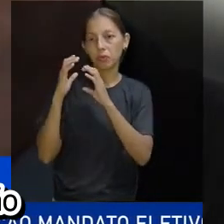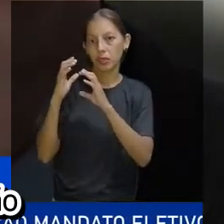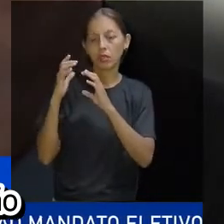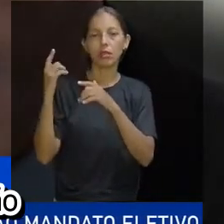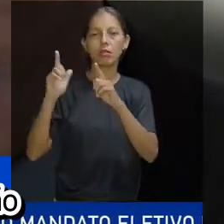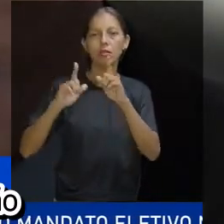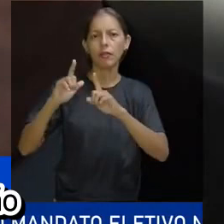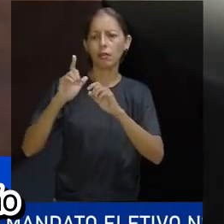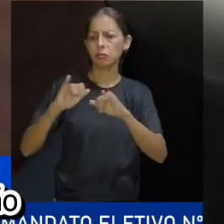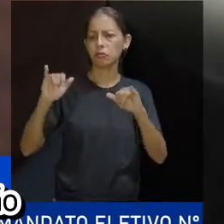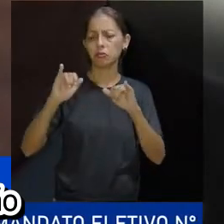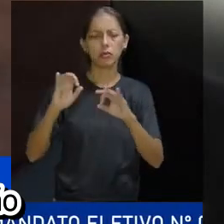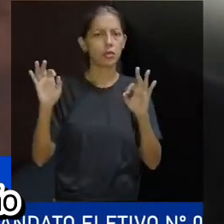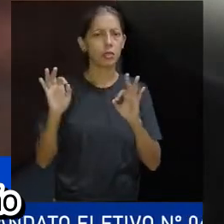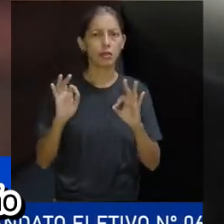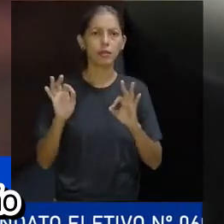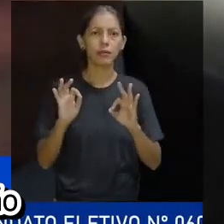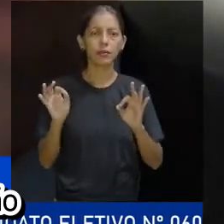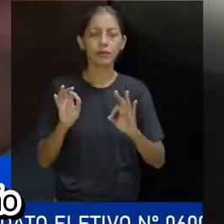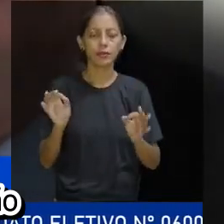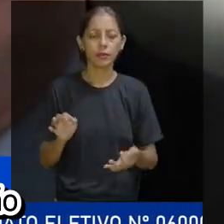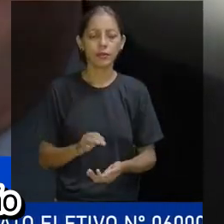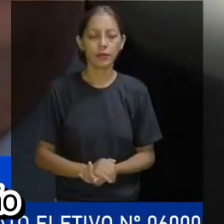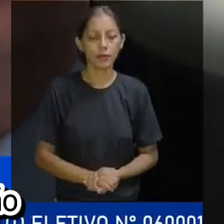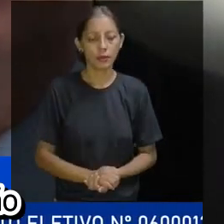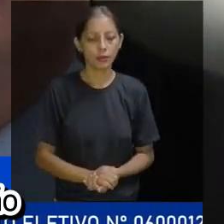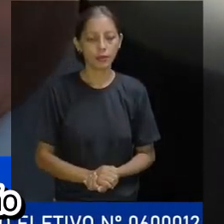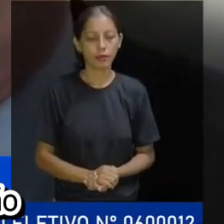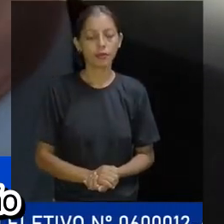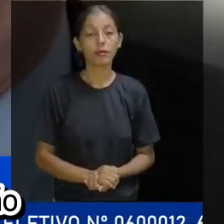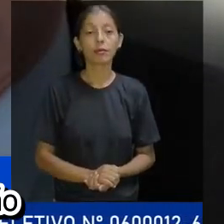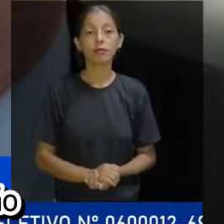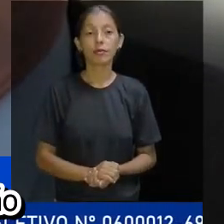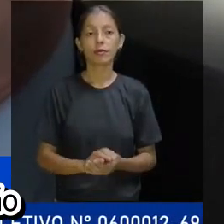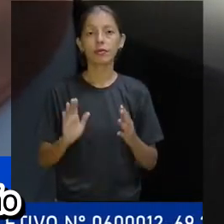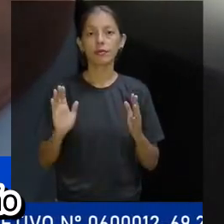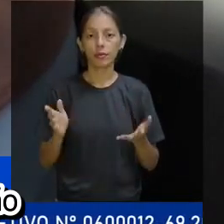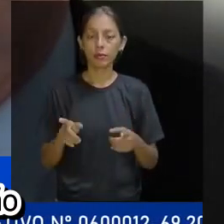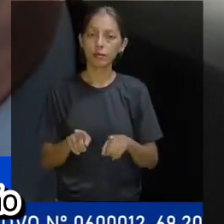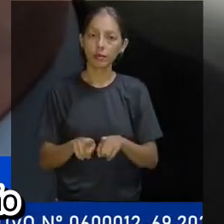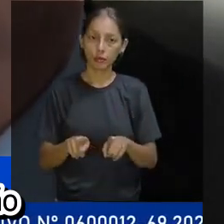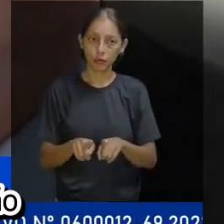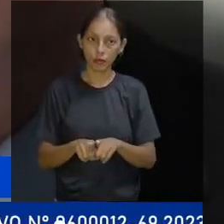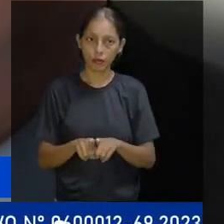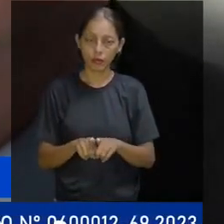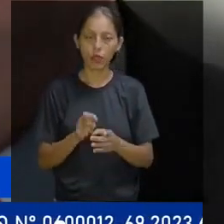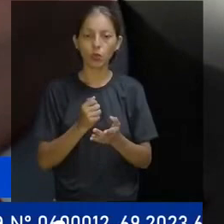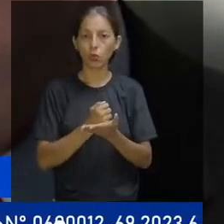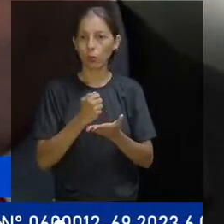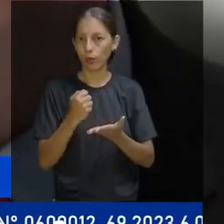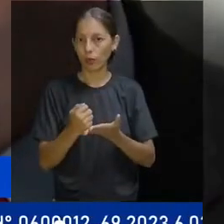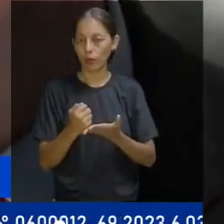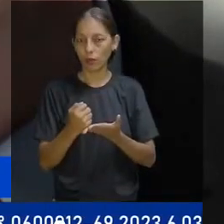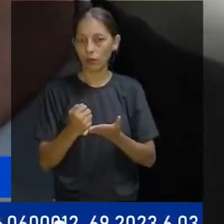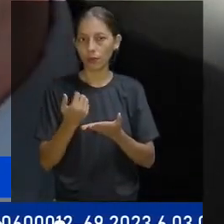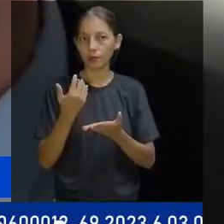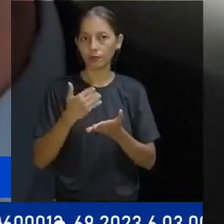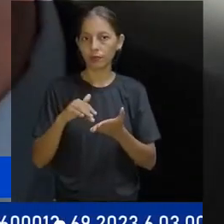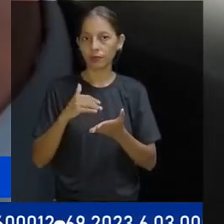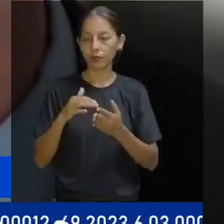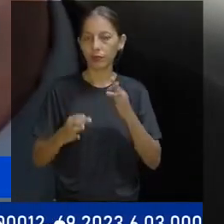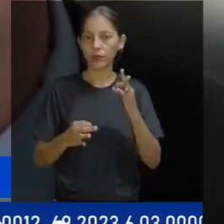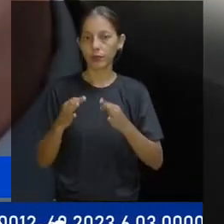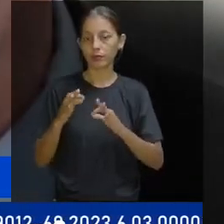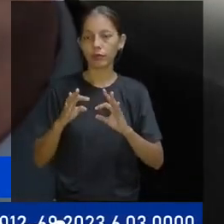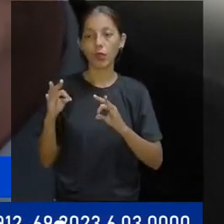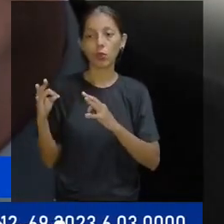aspas. Como prova do alegado, requeriu a produção de documentos pela Secretaria Judiciária e a juntada de outros